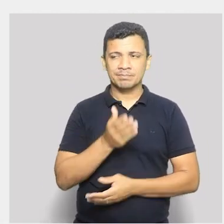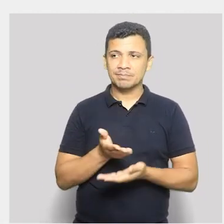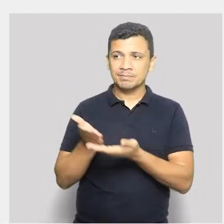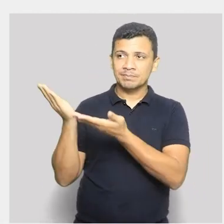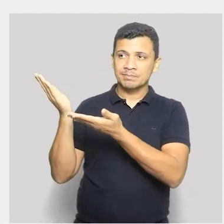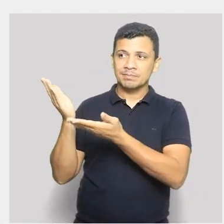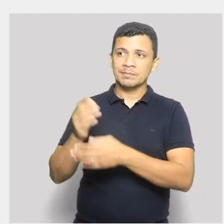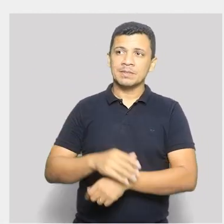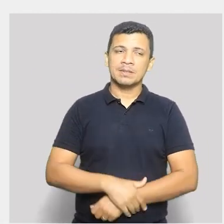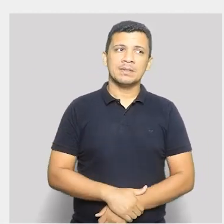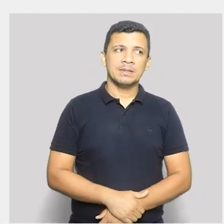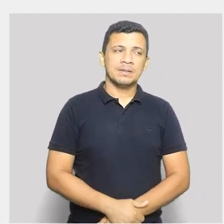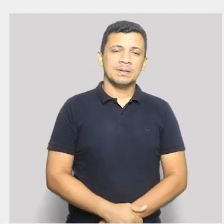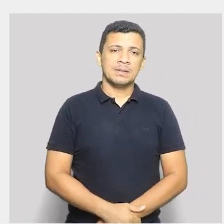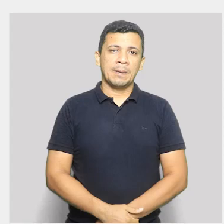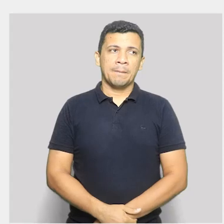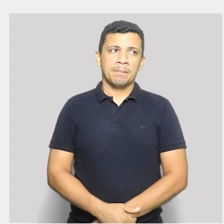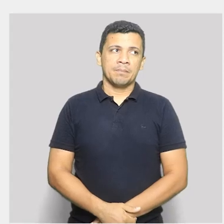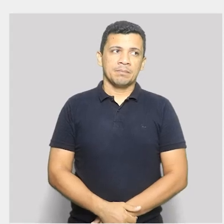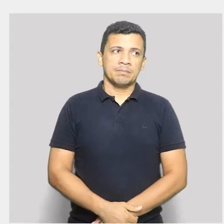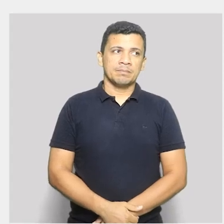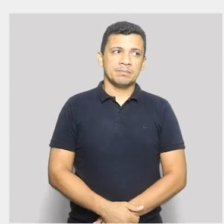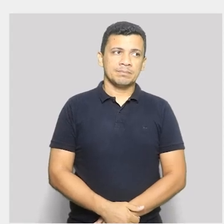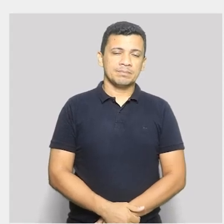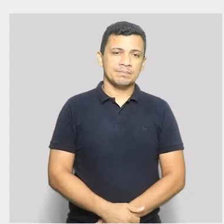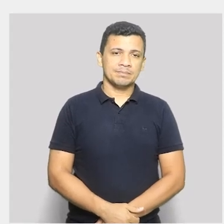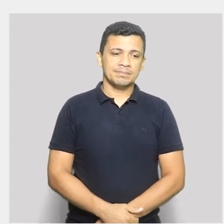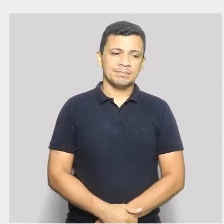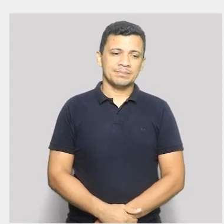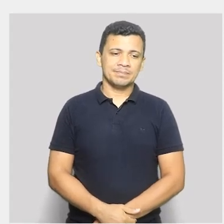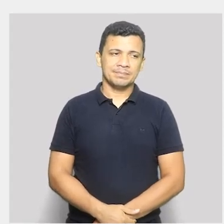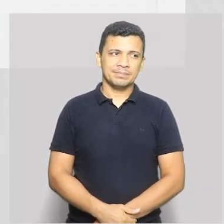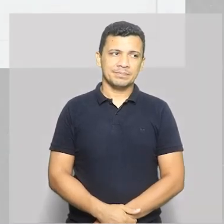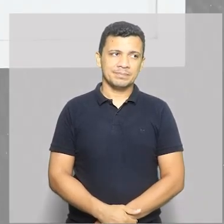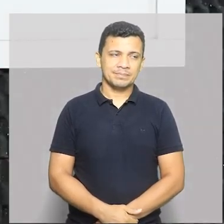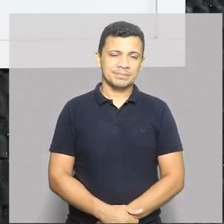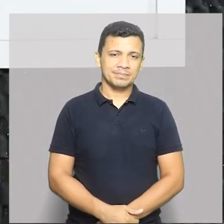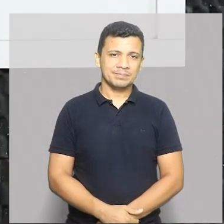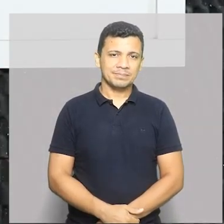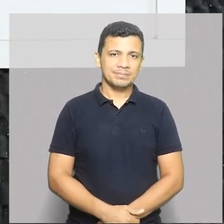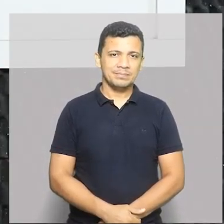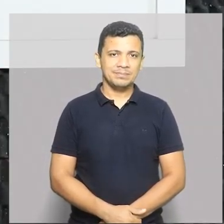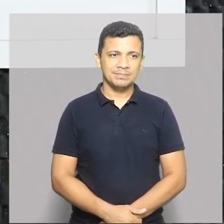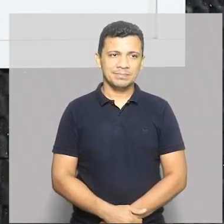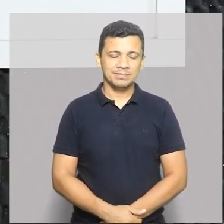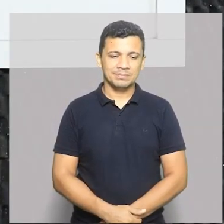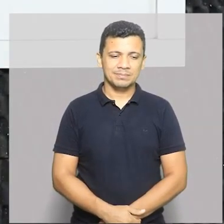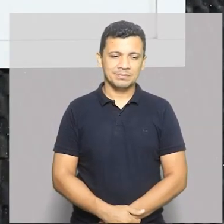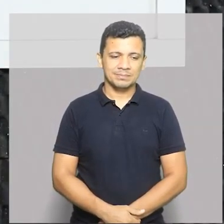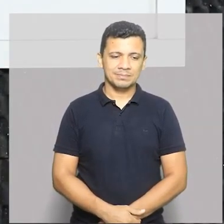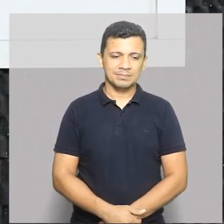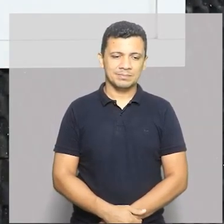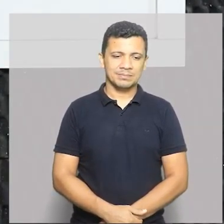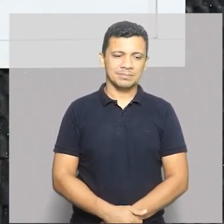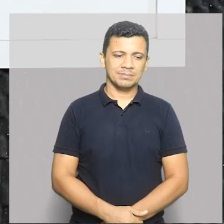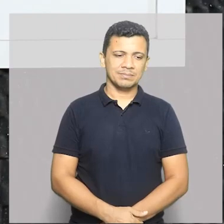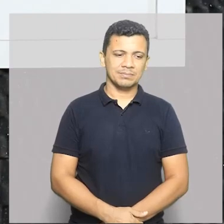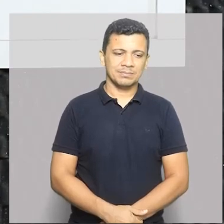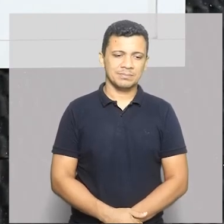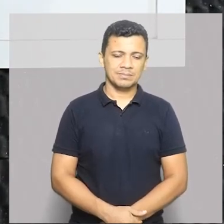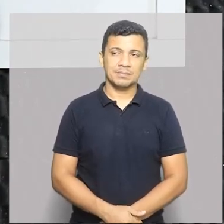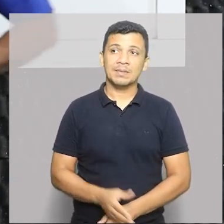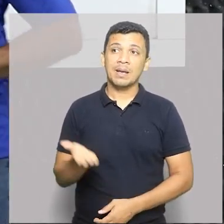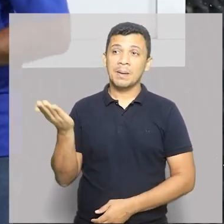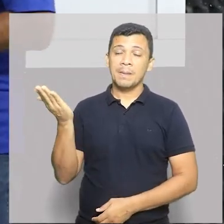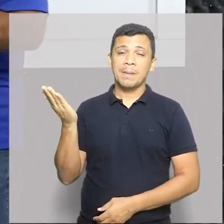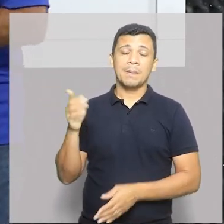elaborador, apagador, tá, gente? Que eu sou poliglota, aí sabe que tem hora que os idiomas se enrolam. Mas bora lá. Essa questão aqui é